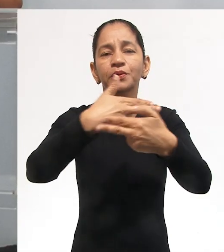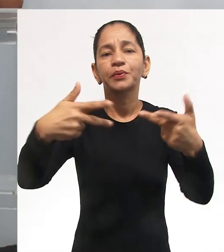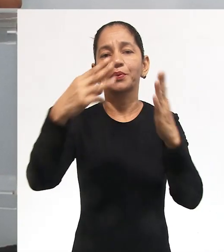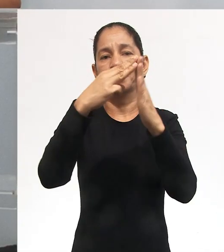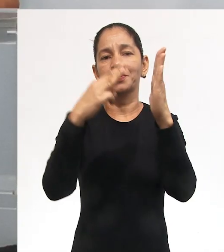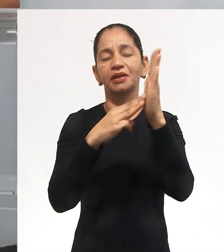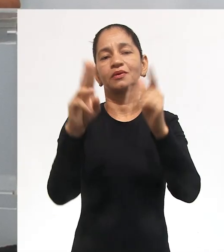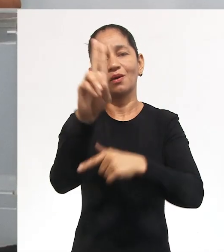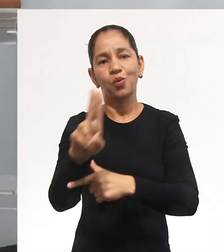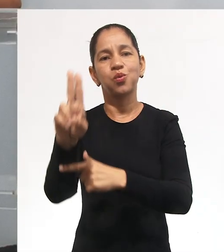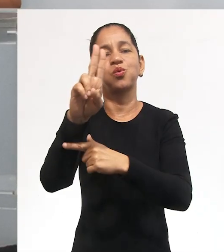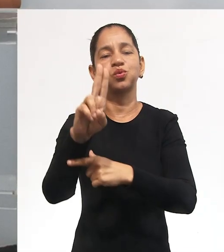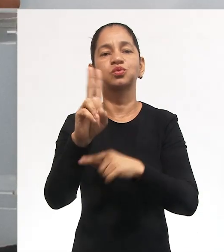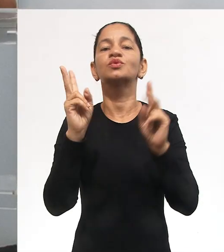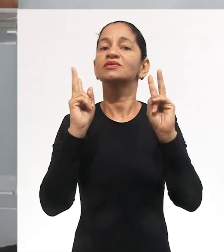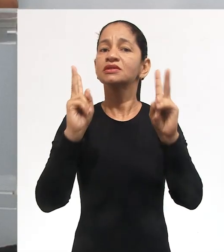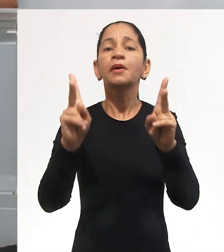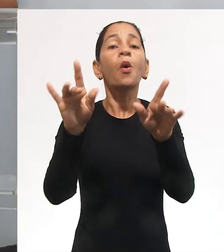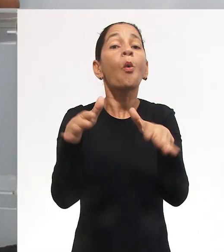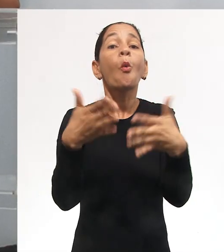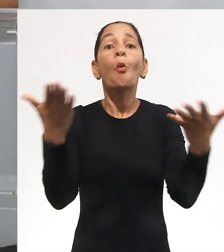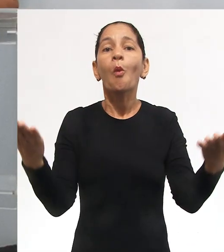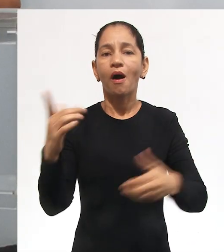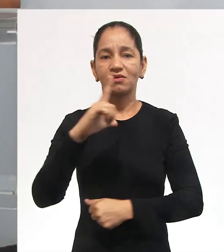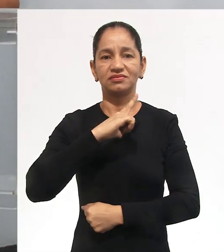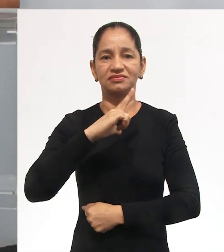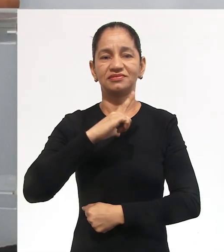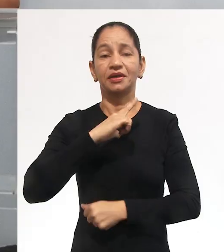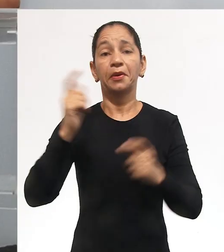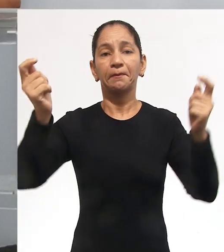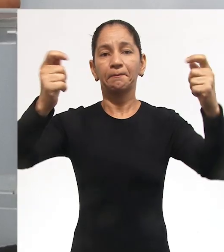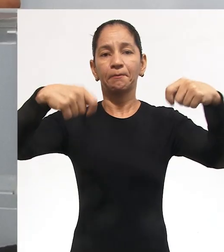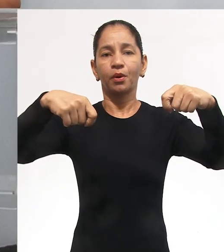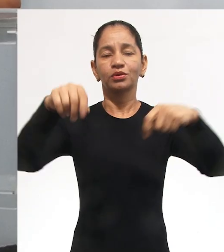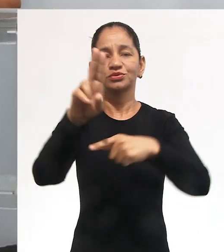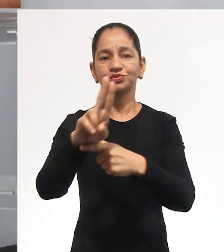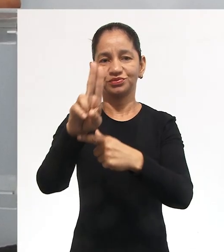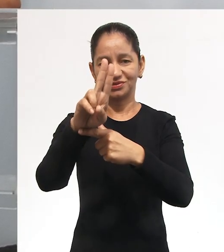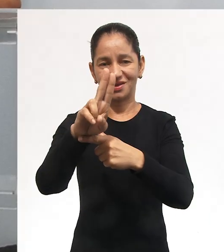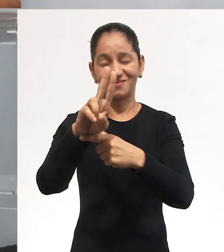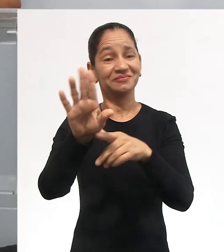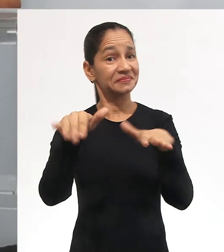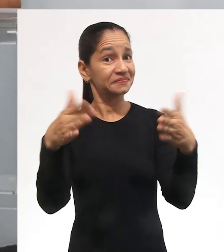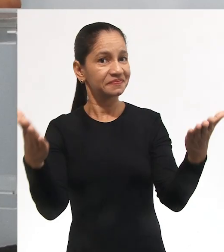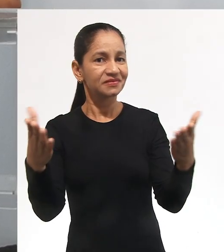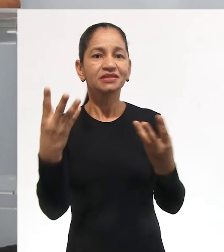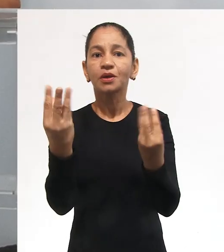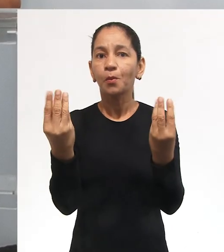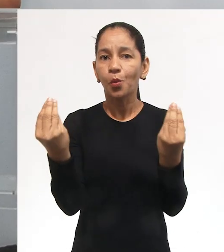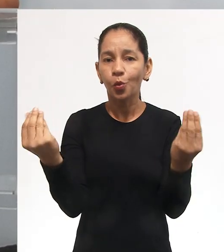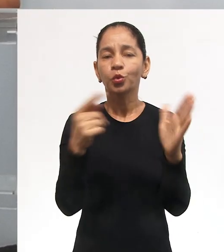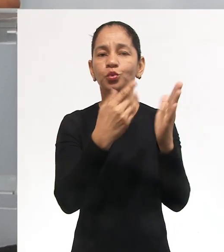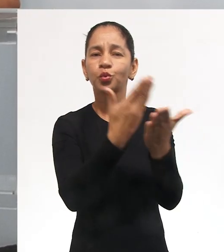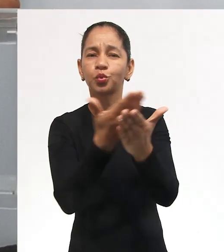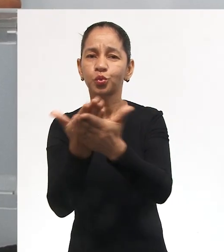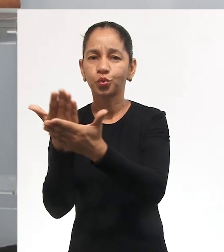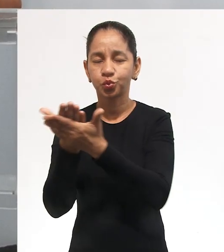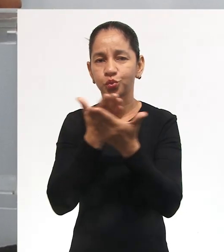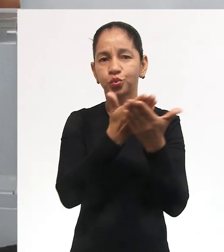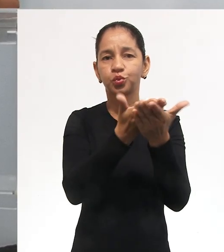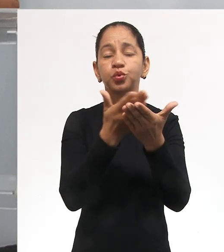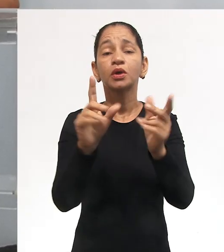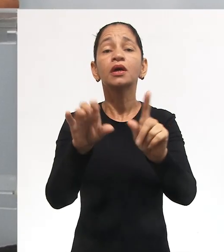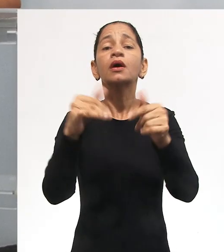metodológica. Quais são os instrumentos de pesquisa que vão ser utilizados para poder realizar aquele estudo, né? E quais